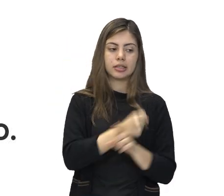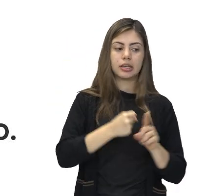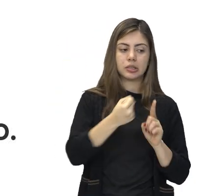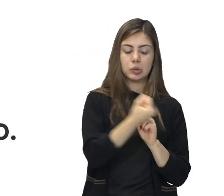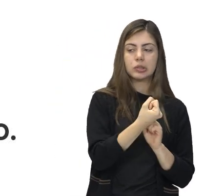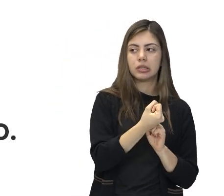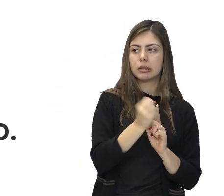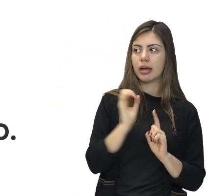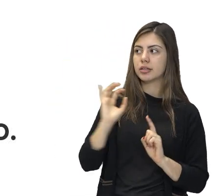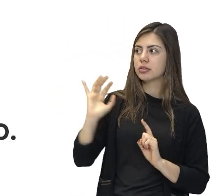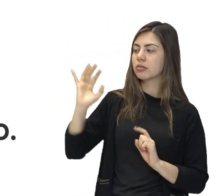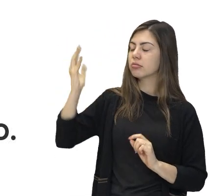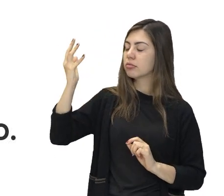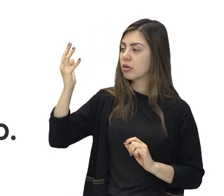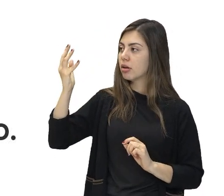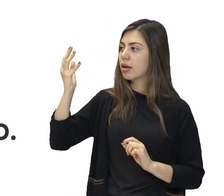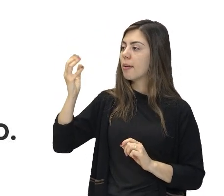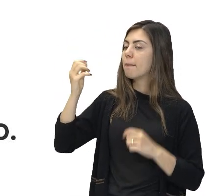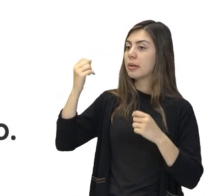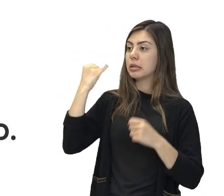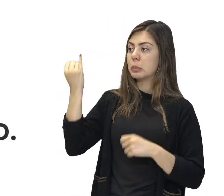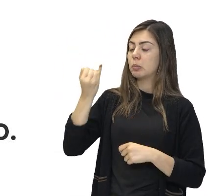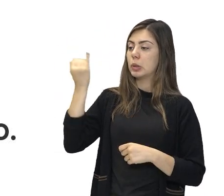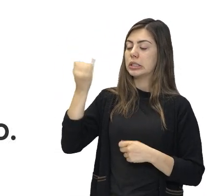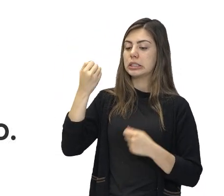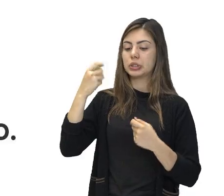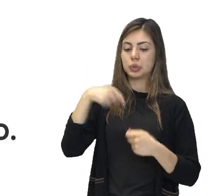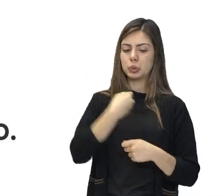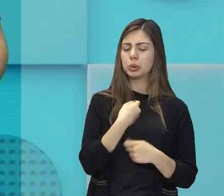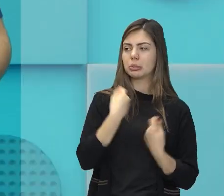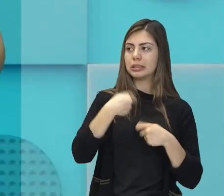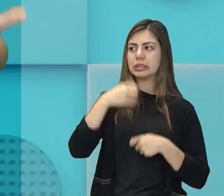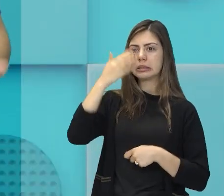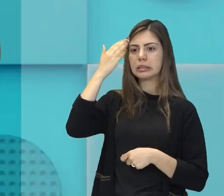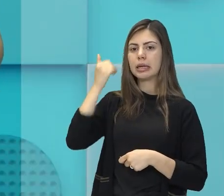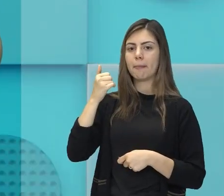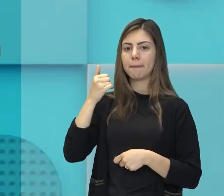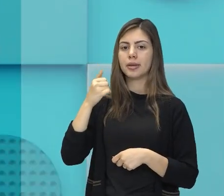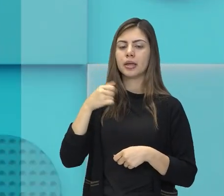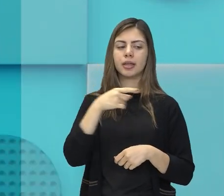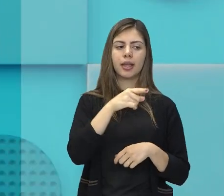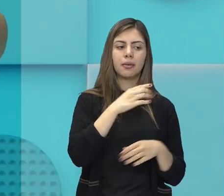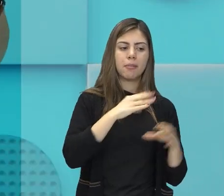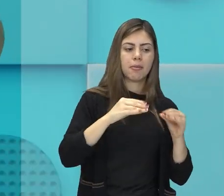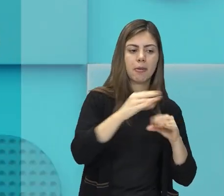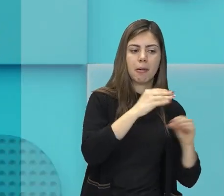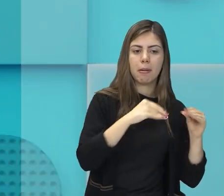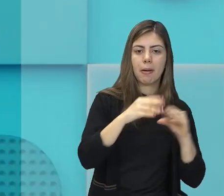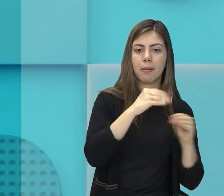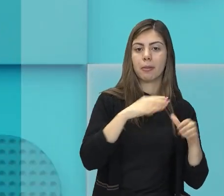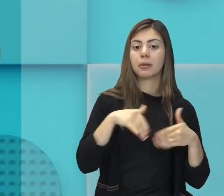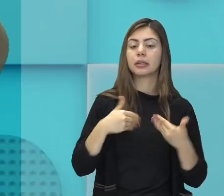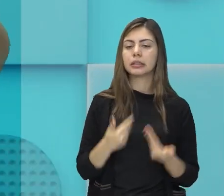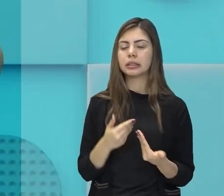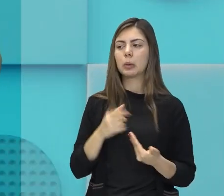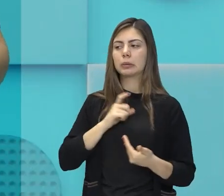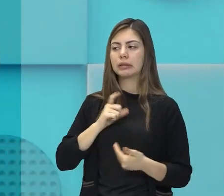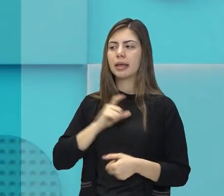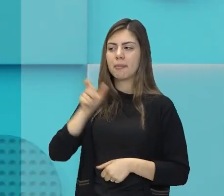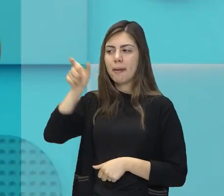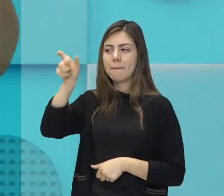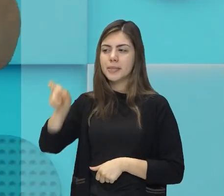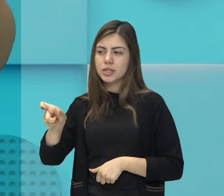algum acontecimento importante que todos estiveram ali comentando, alguém envolvido